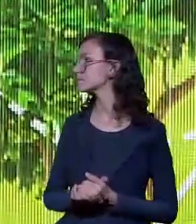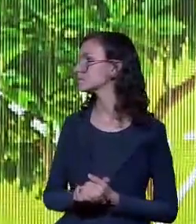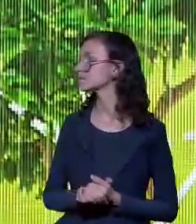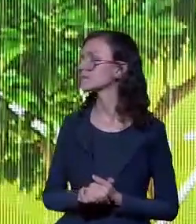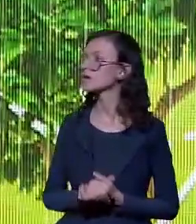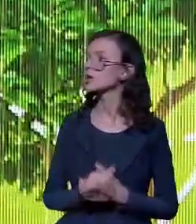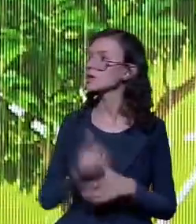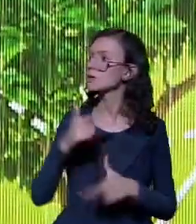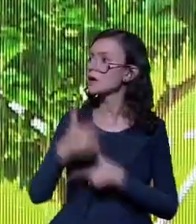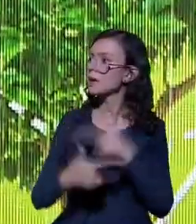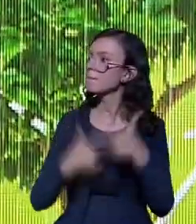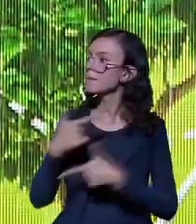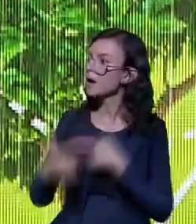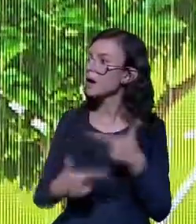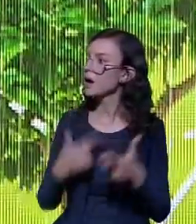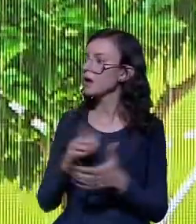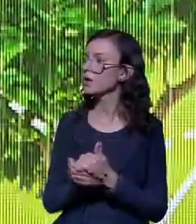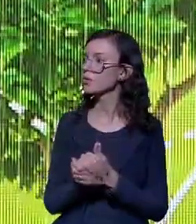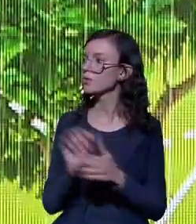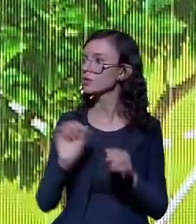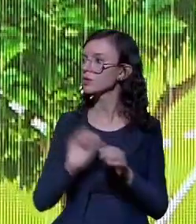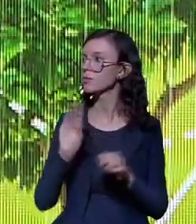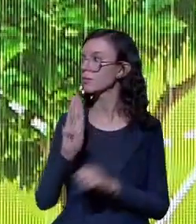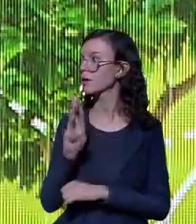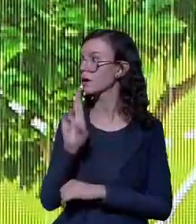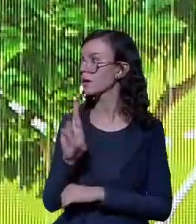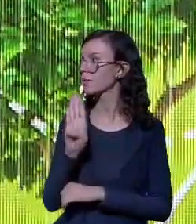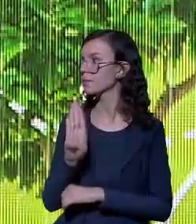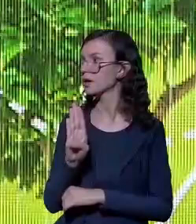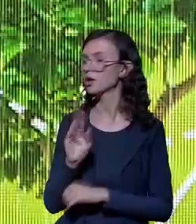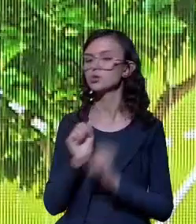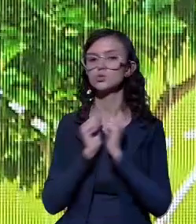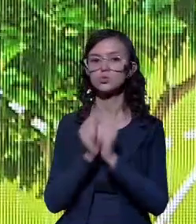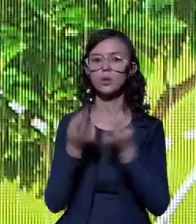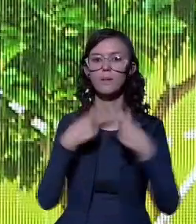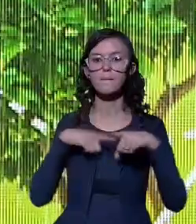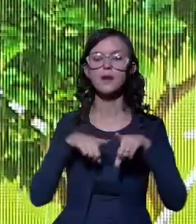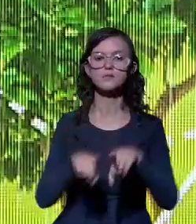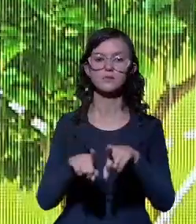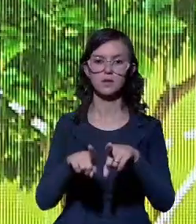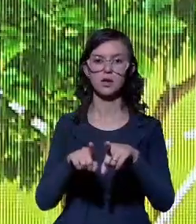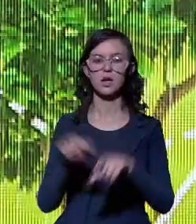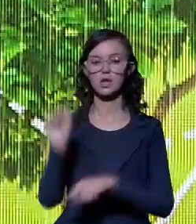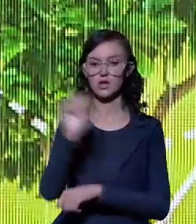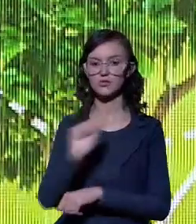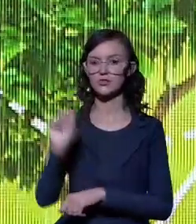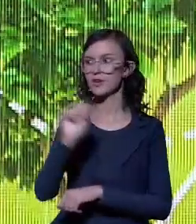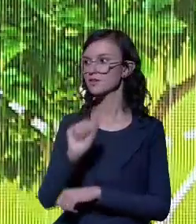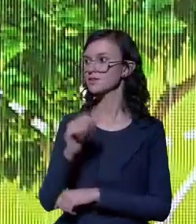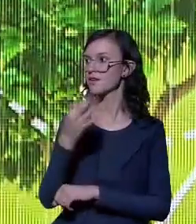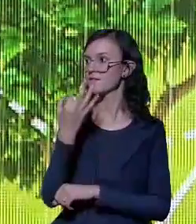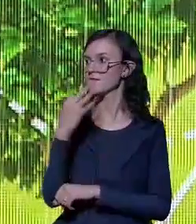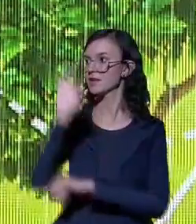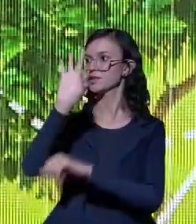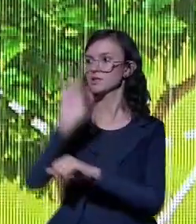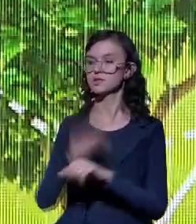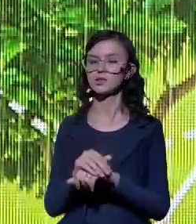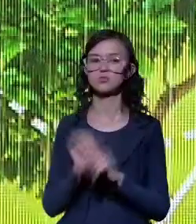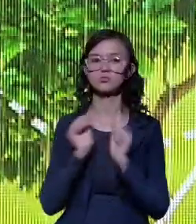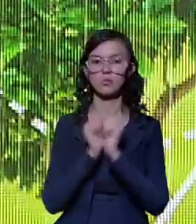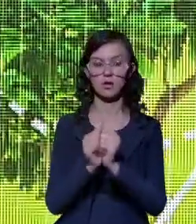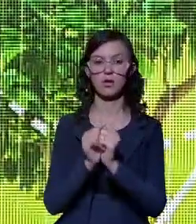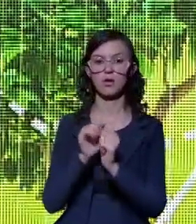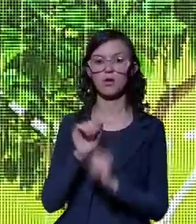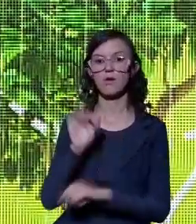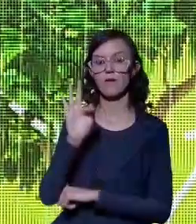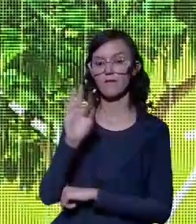Esse trabalho efetuado pelo BRDE foi em parceria com a agência francesa, vai todo o nosso crédito também para a AFD, que